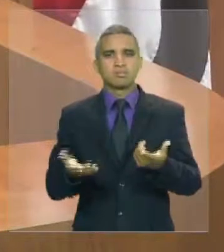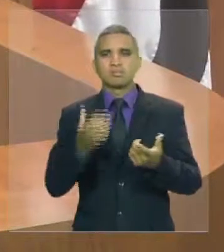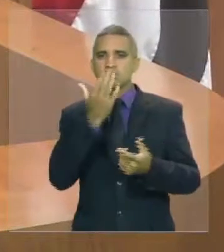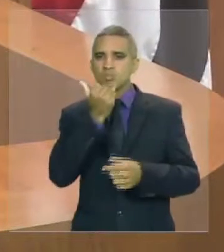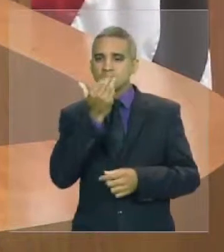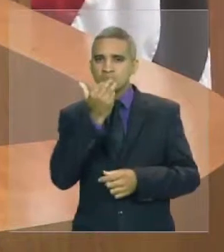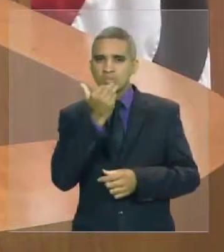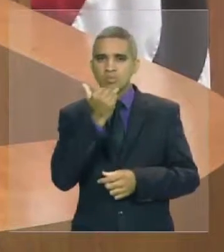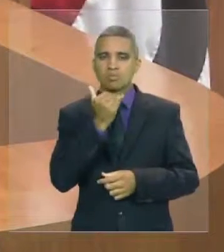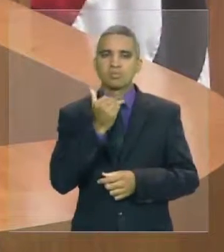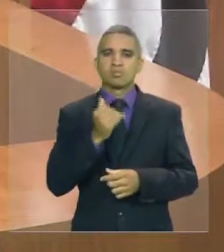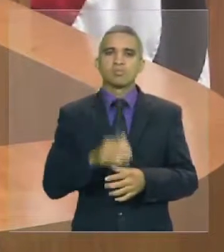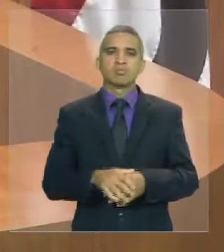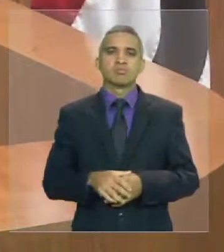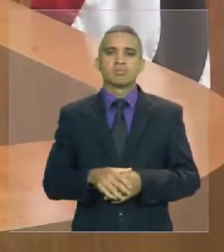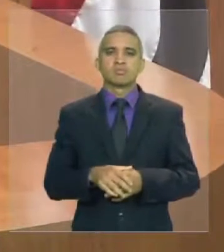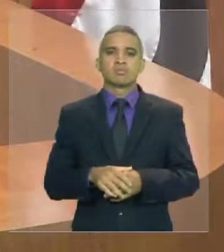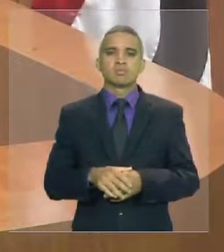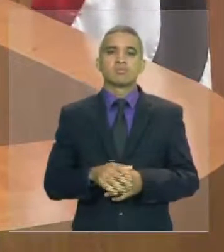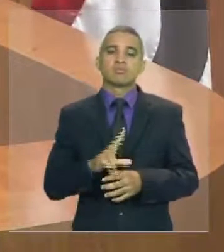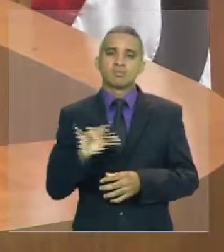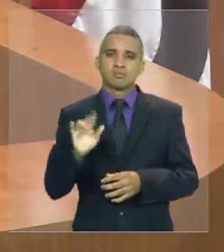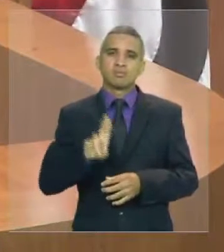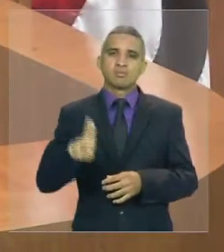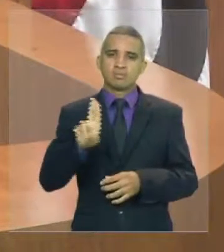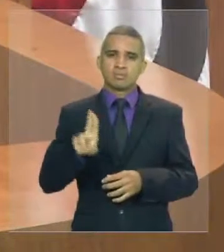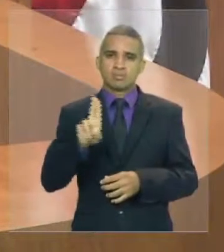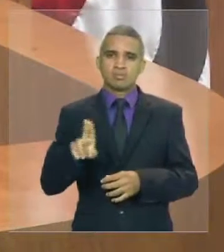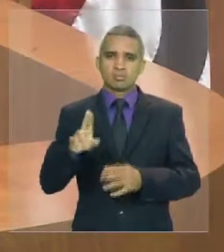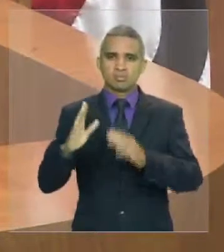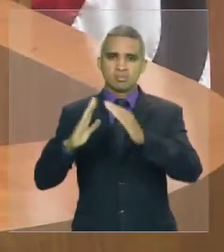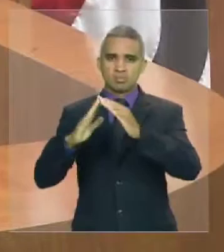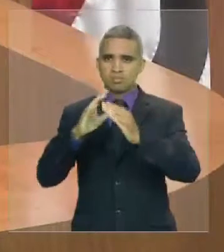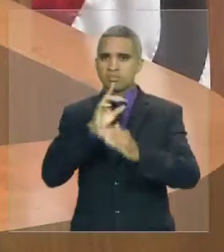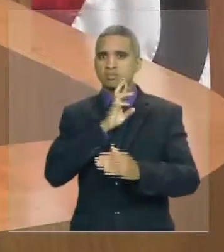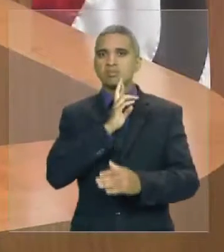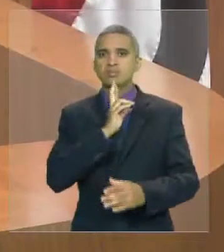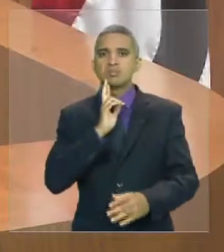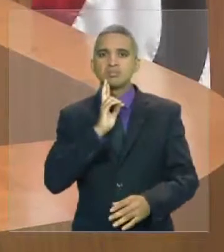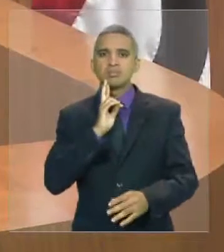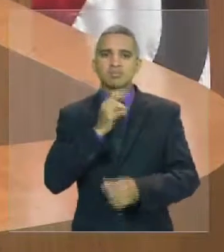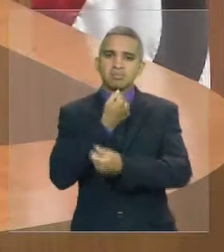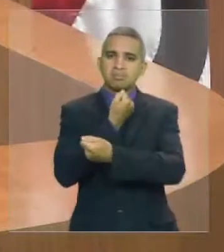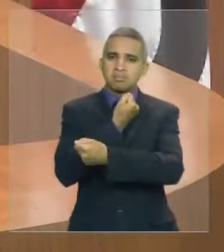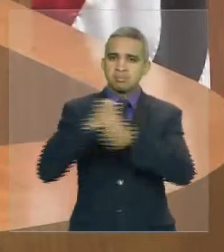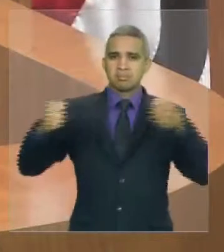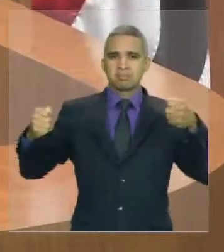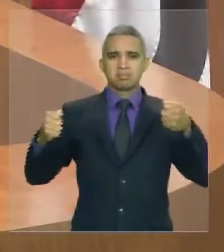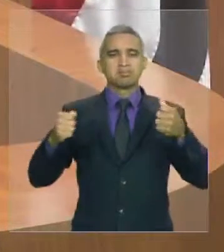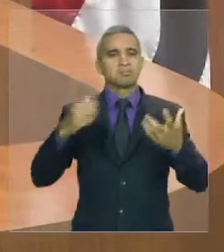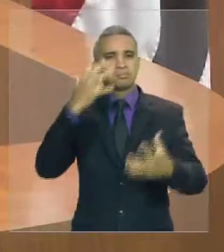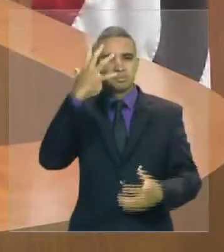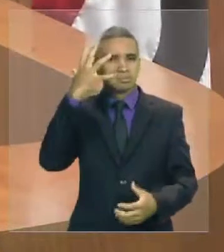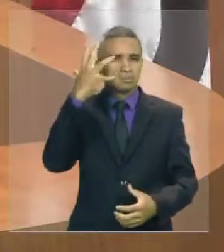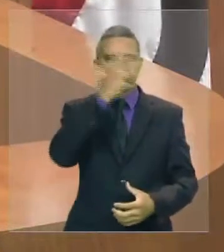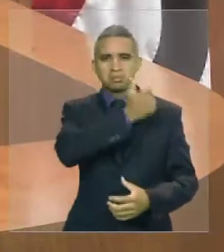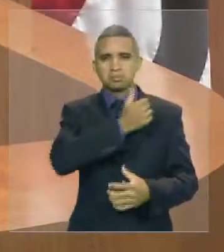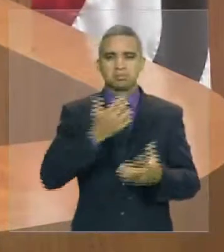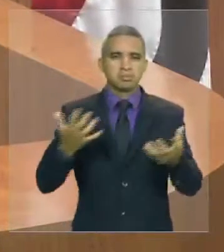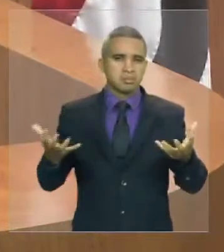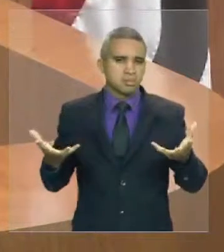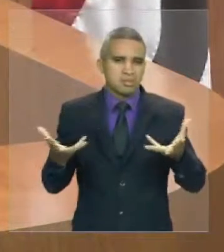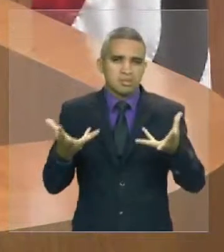alimentar, vão estar usando aquele grande restaurante, uma obra maravilhosa que